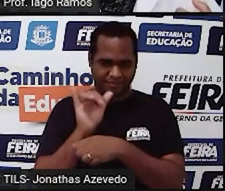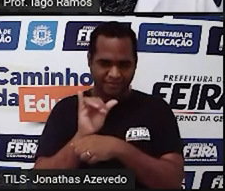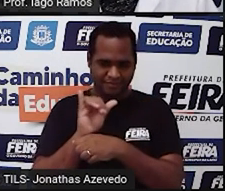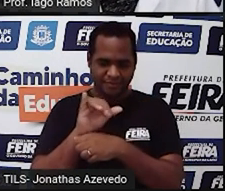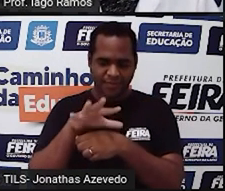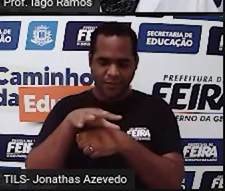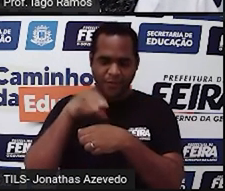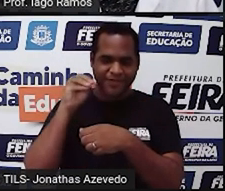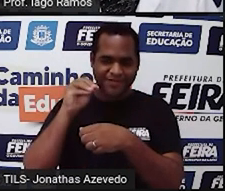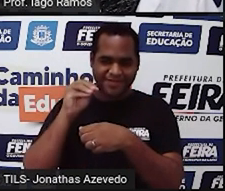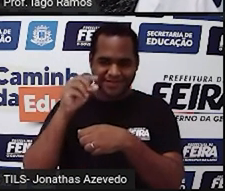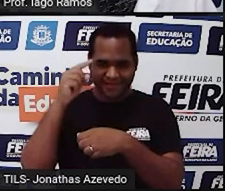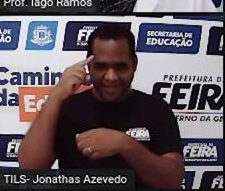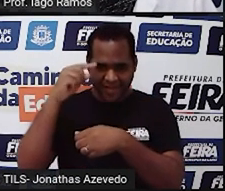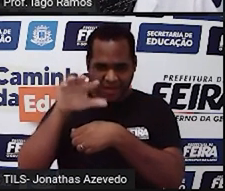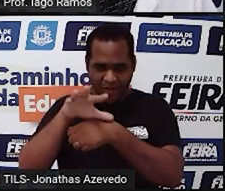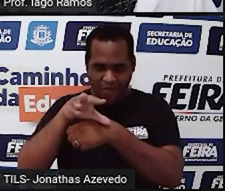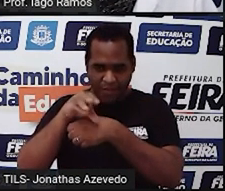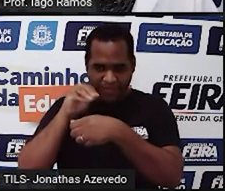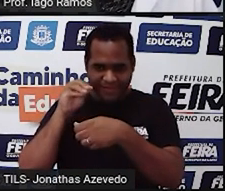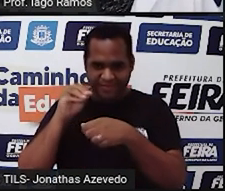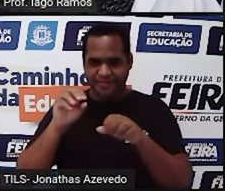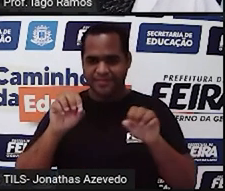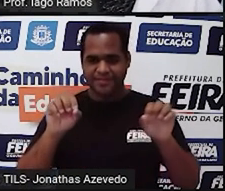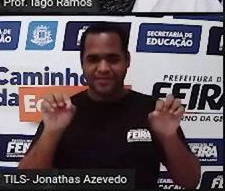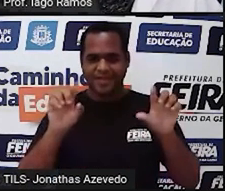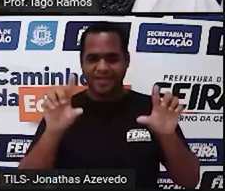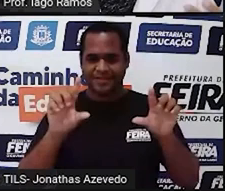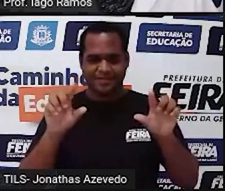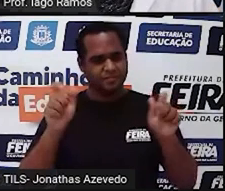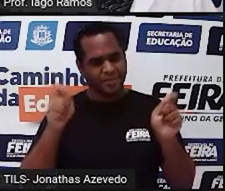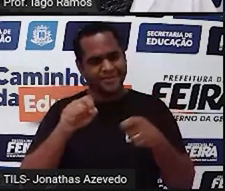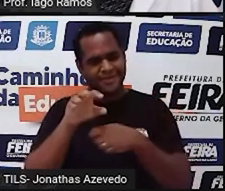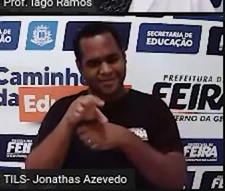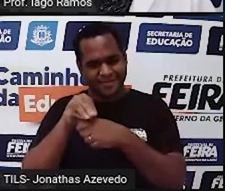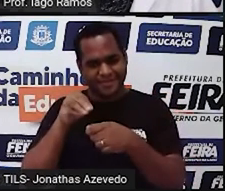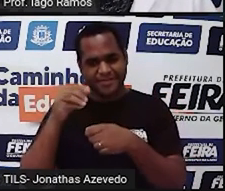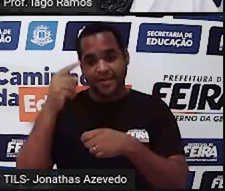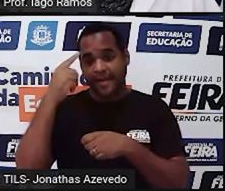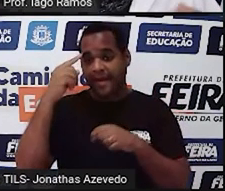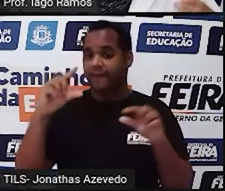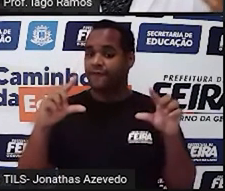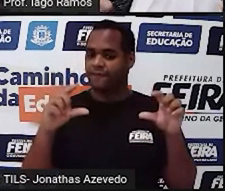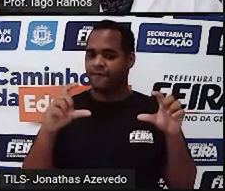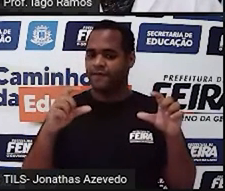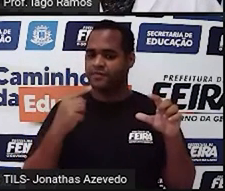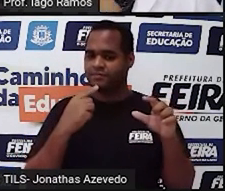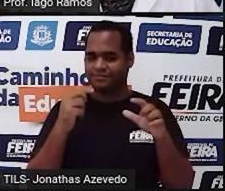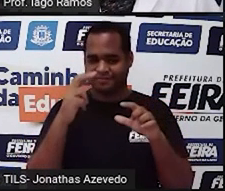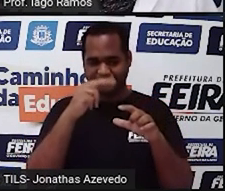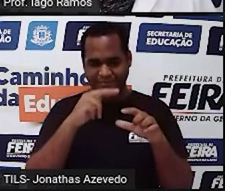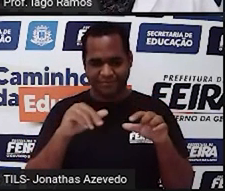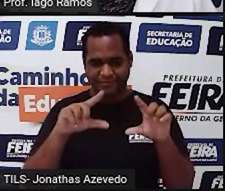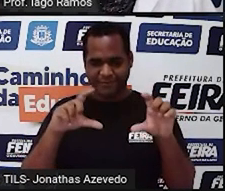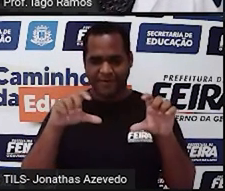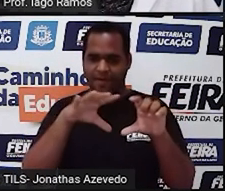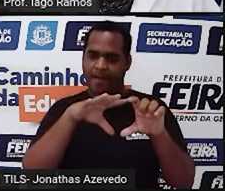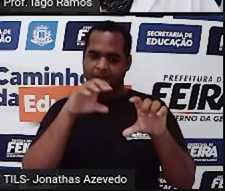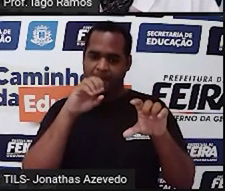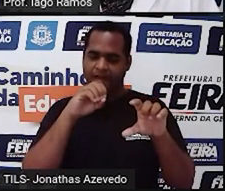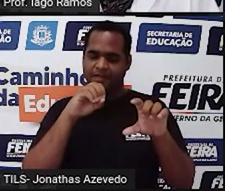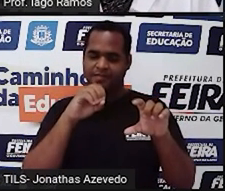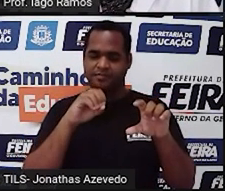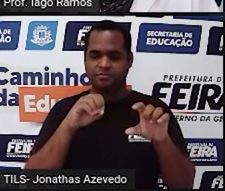fazer um print nessa tela tá bom porque a imagem você pega ela né